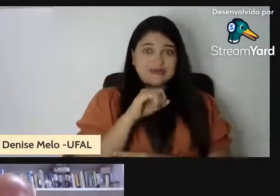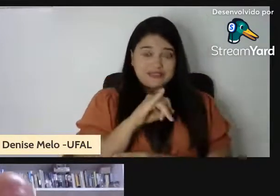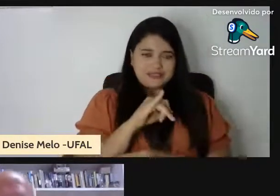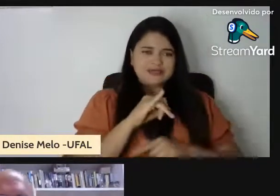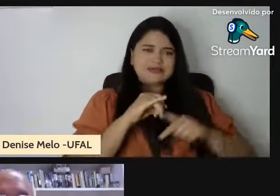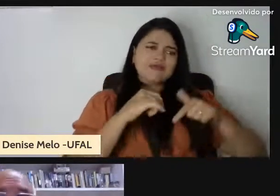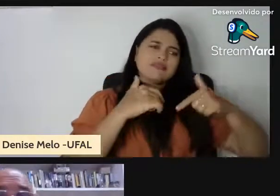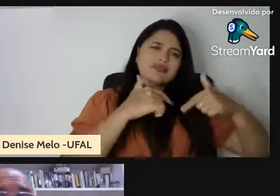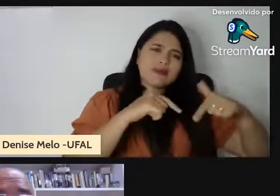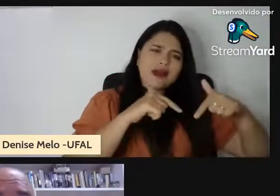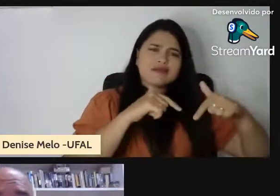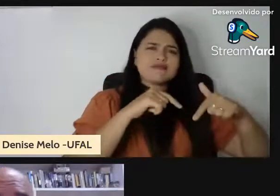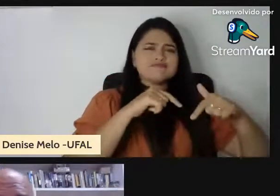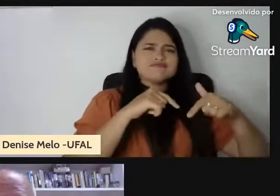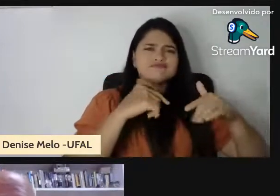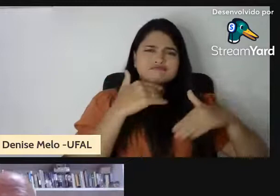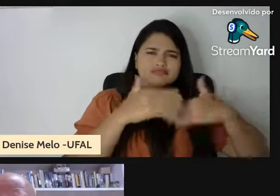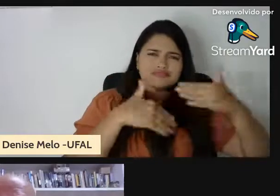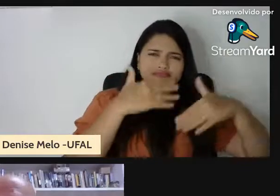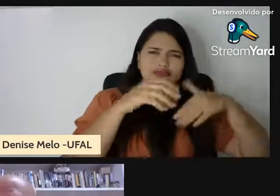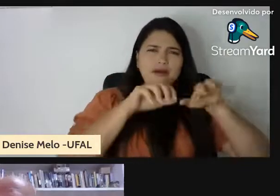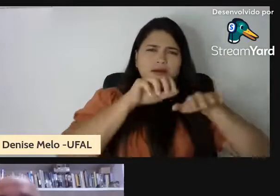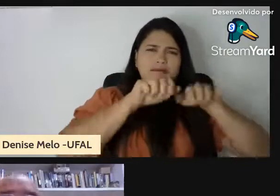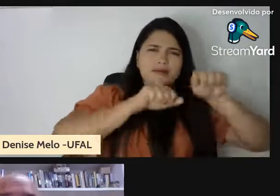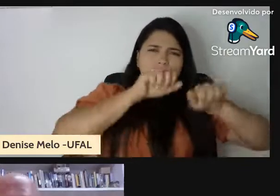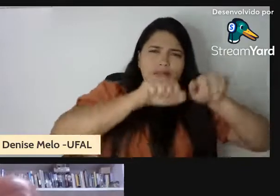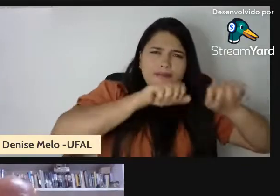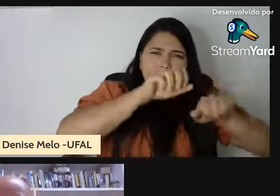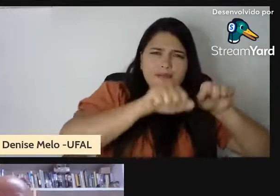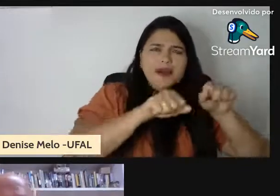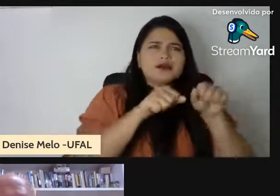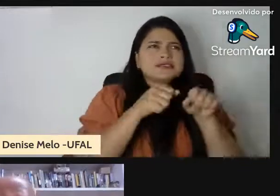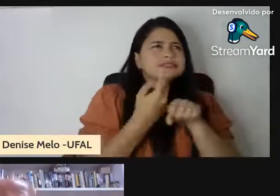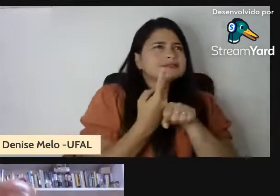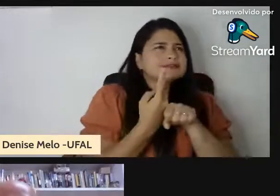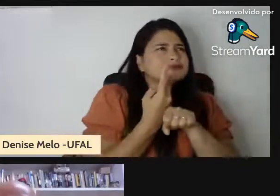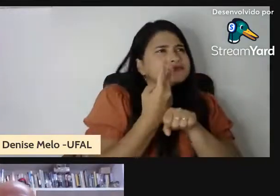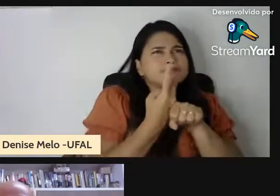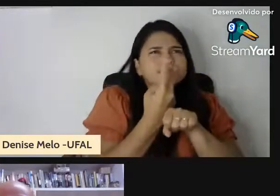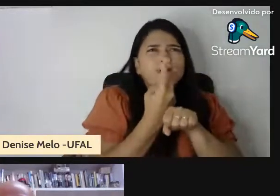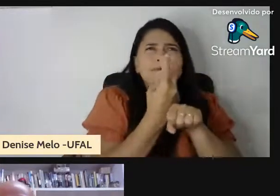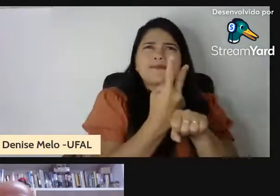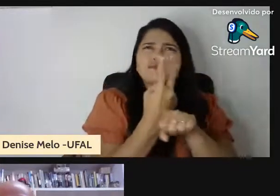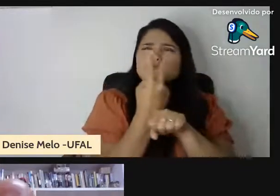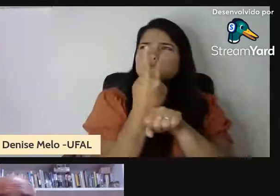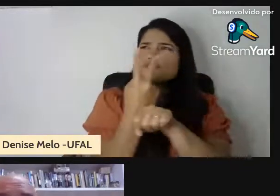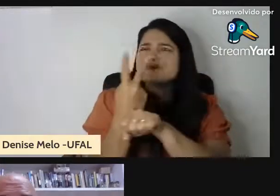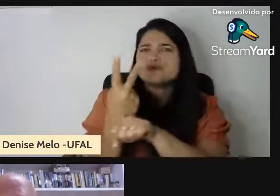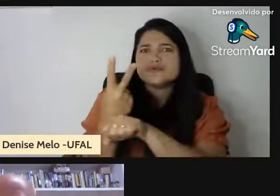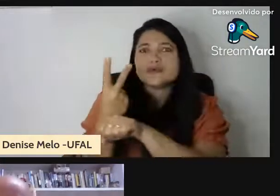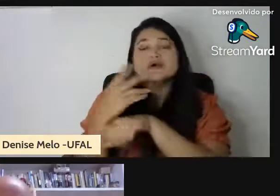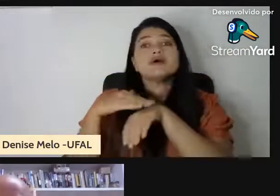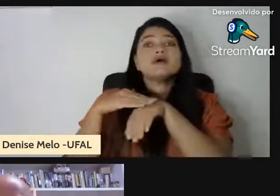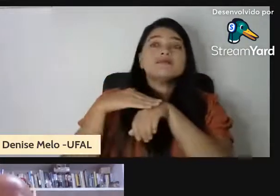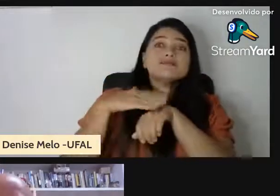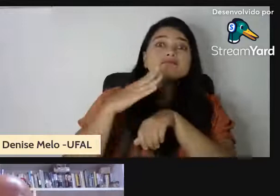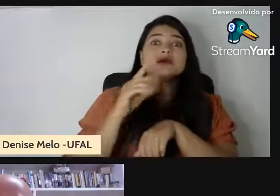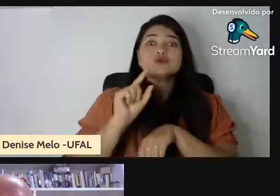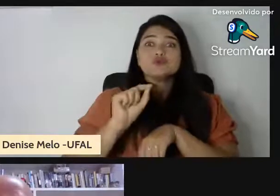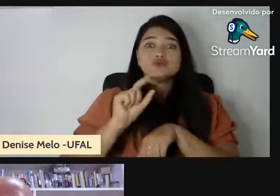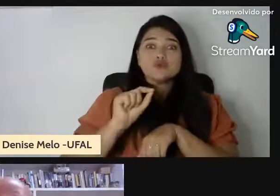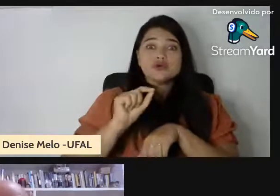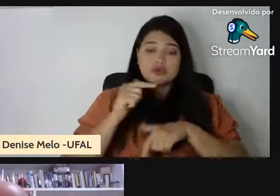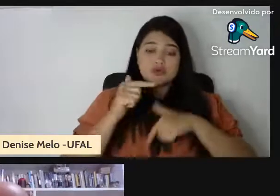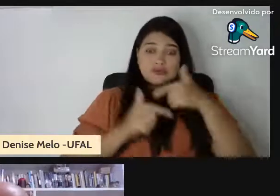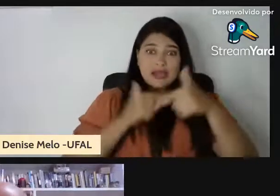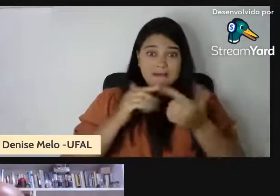né? Quanto mais necessidade ele vai sendo procurado, né? Mais especializado o trabalho